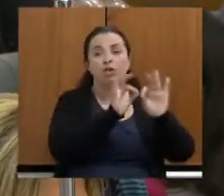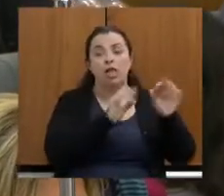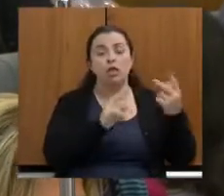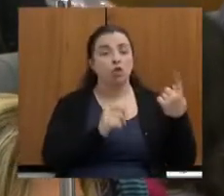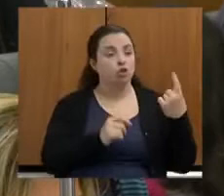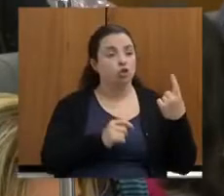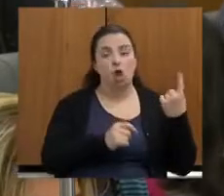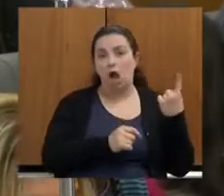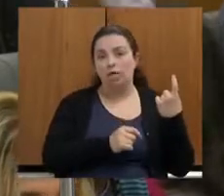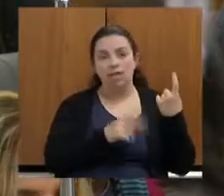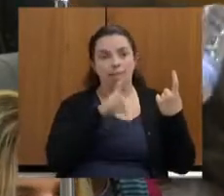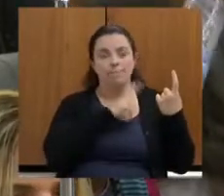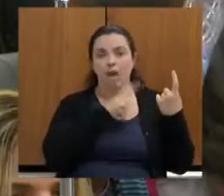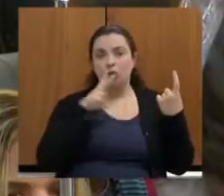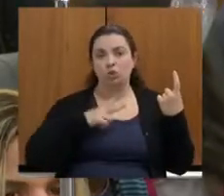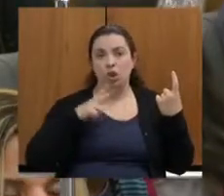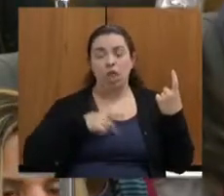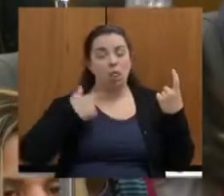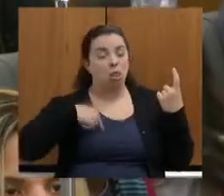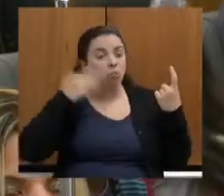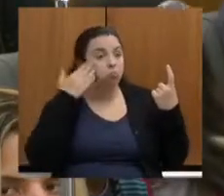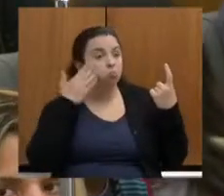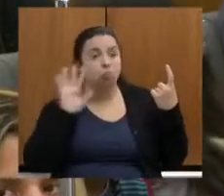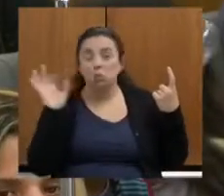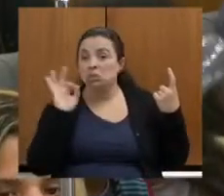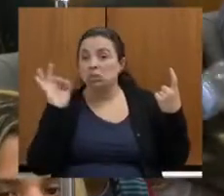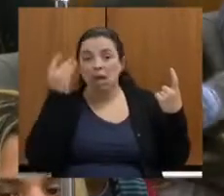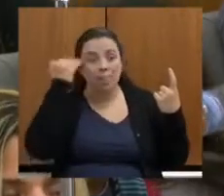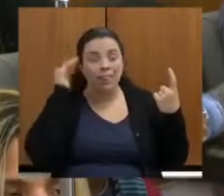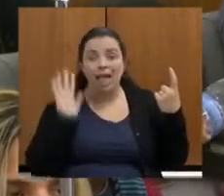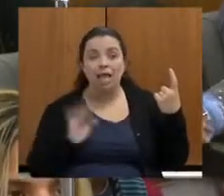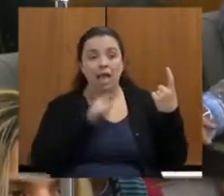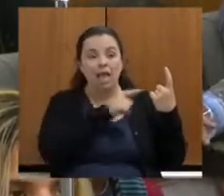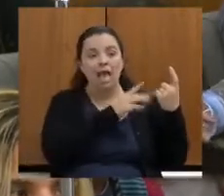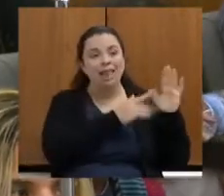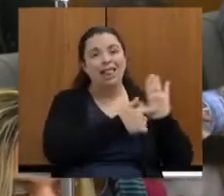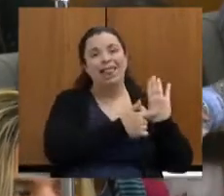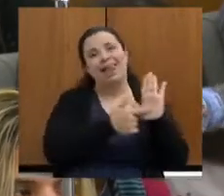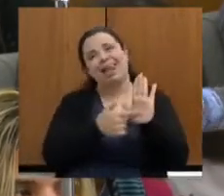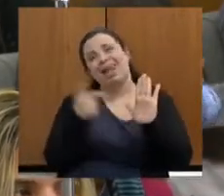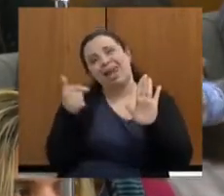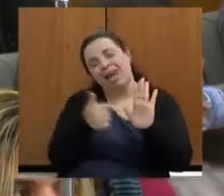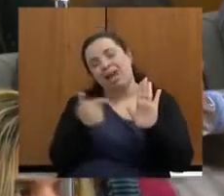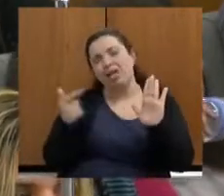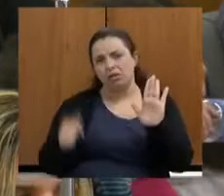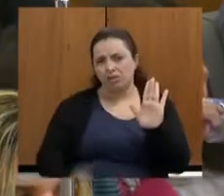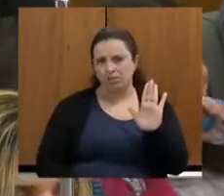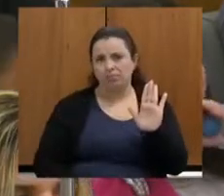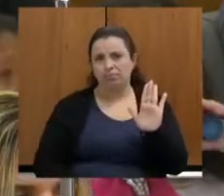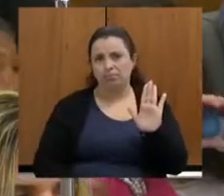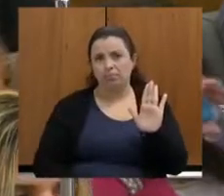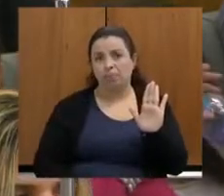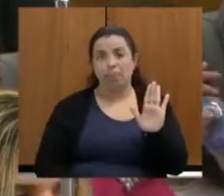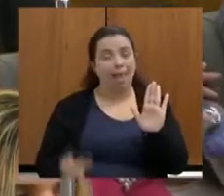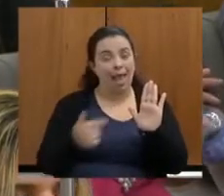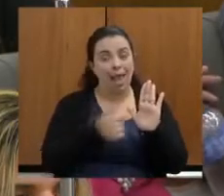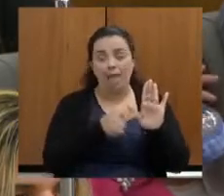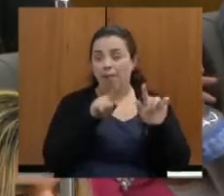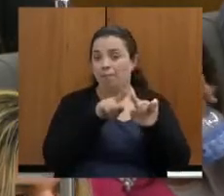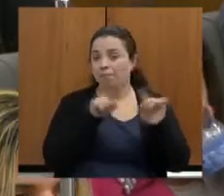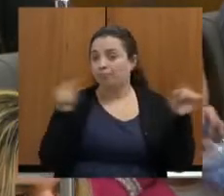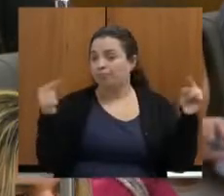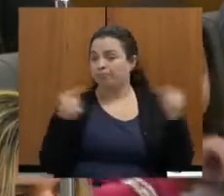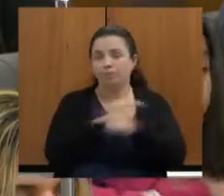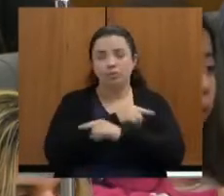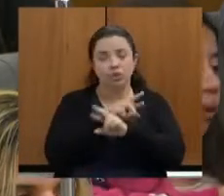ela para lá quando nós não sabe mais com quem e tá apresentando é ele então ele tá todo diferente